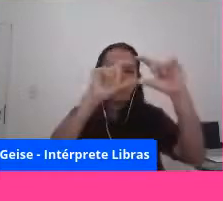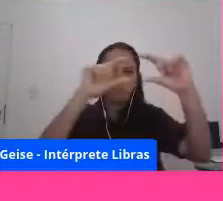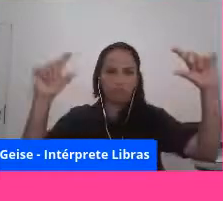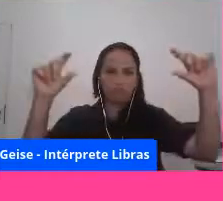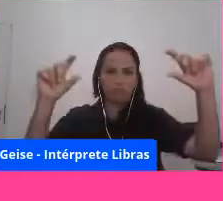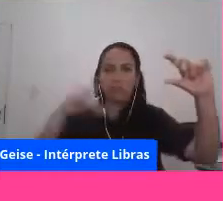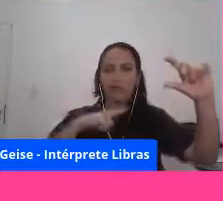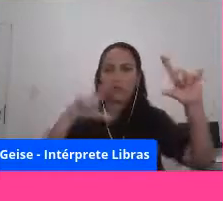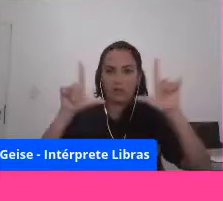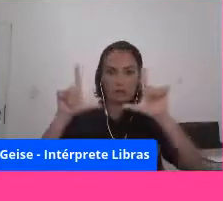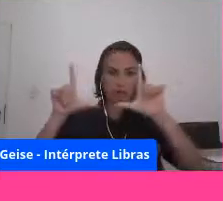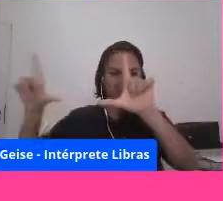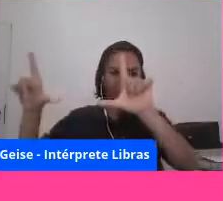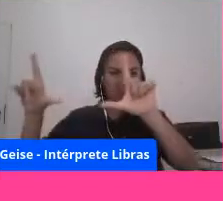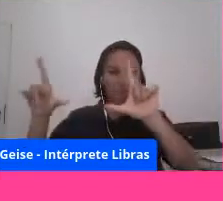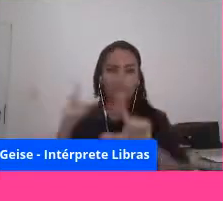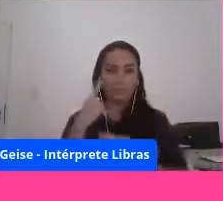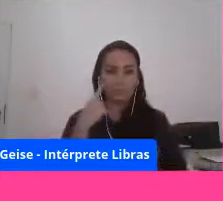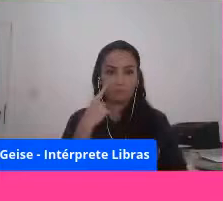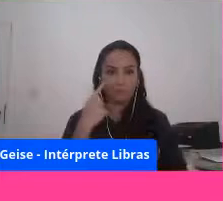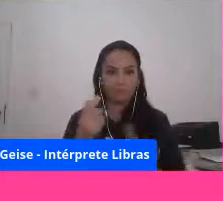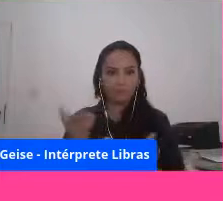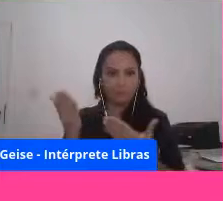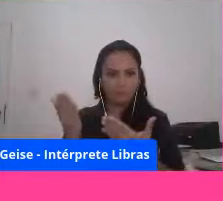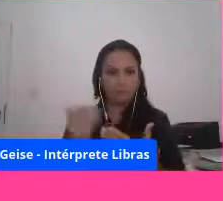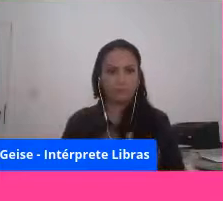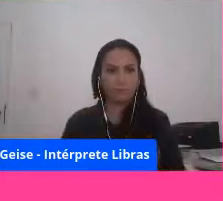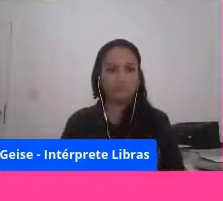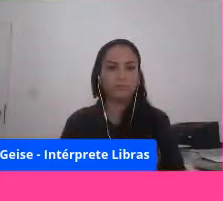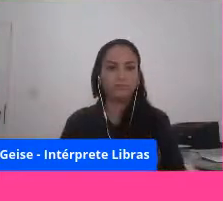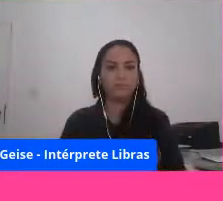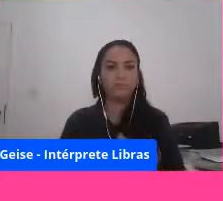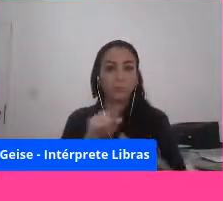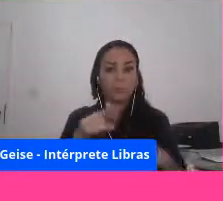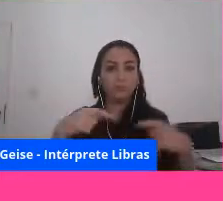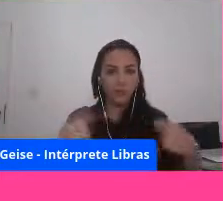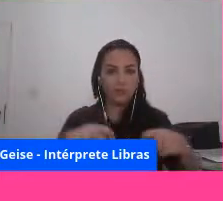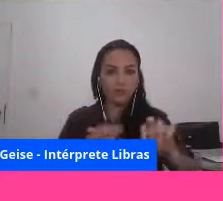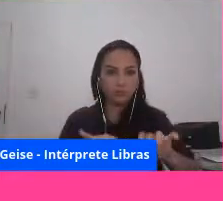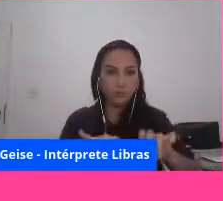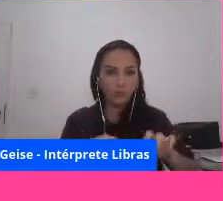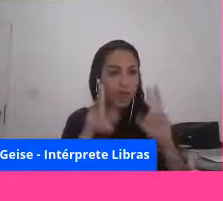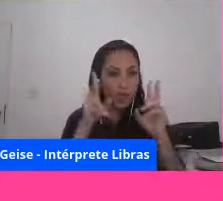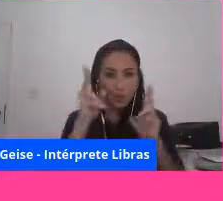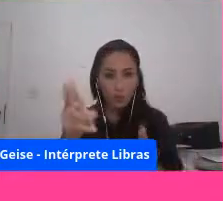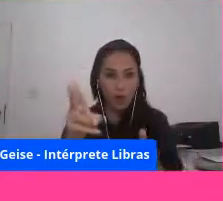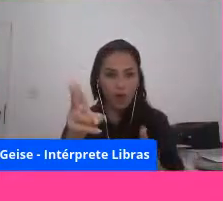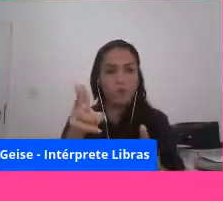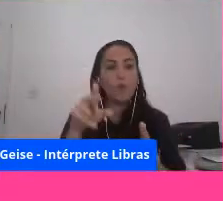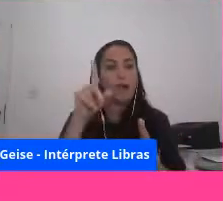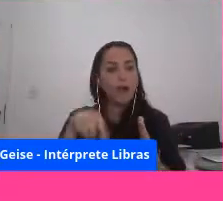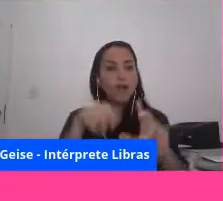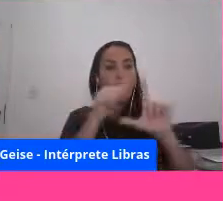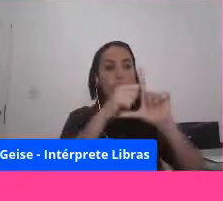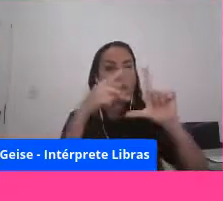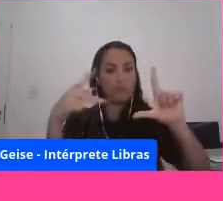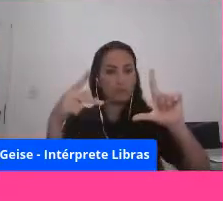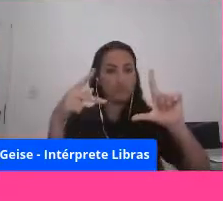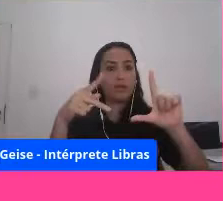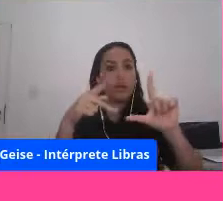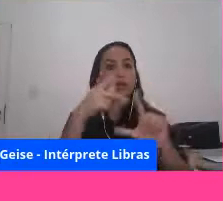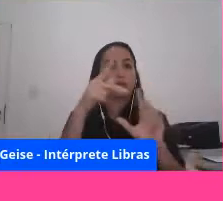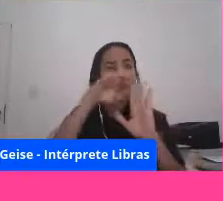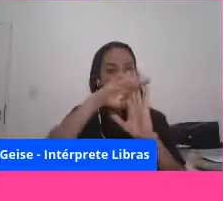o software que a gente vai utilizar hoje na nossa oficina. E por que eu vou utilizar esse software? Porque é um software